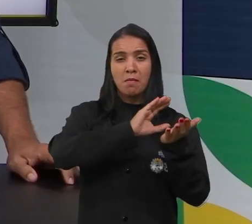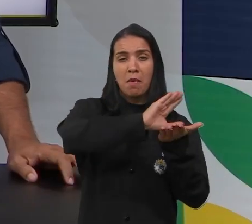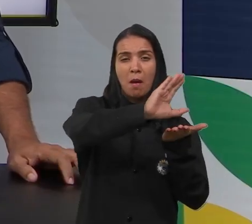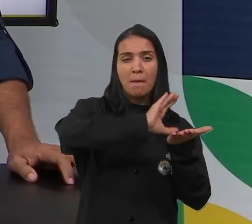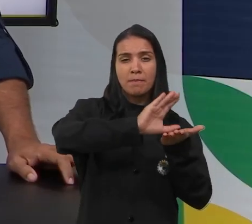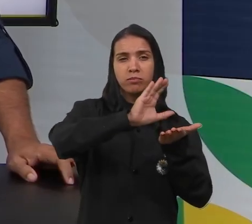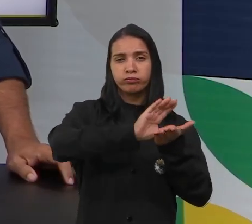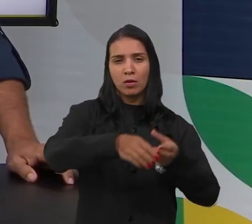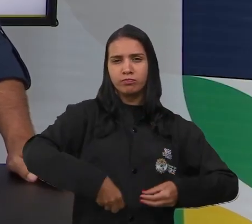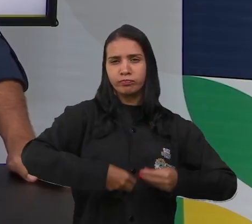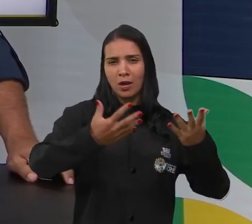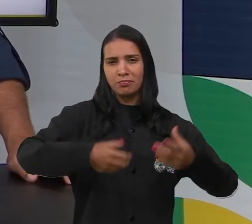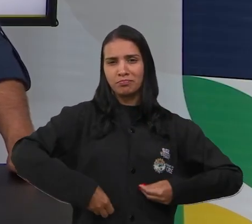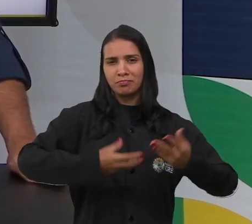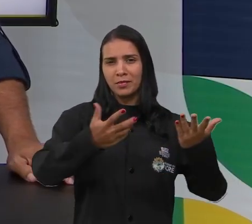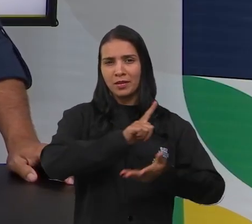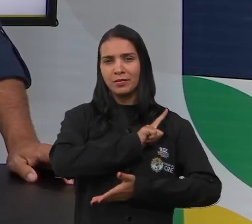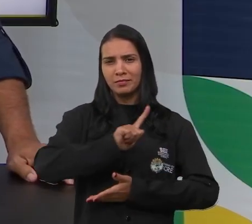vamos...